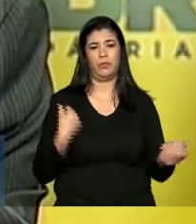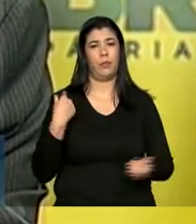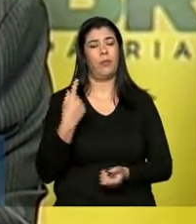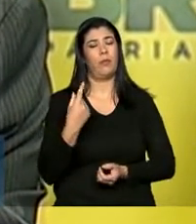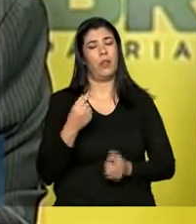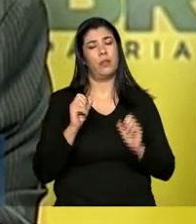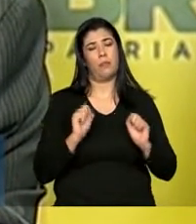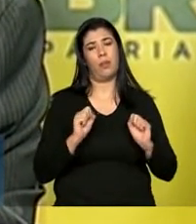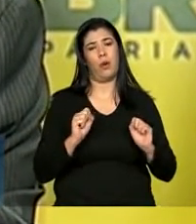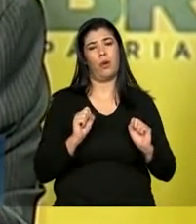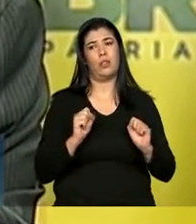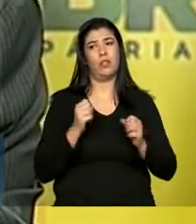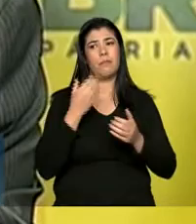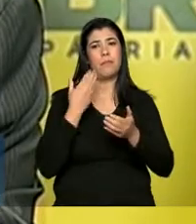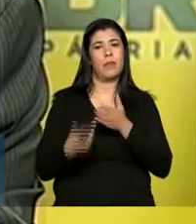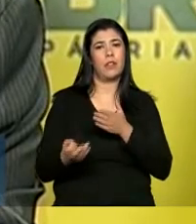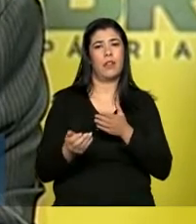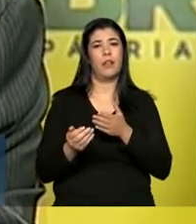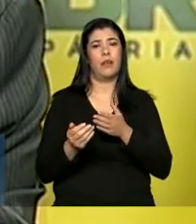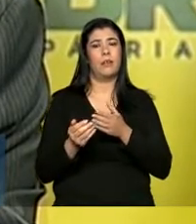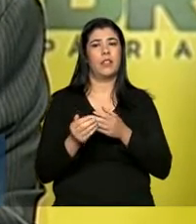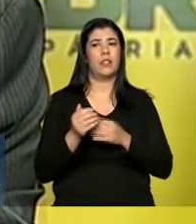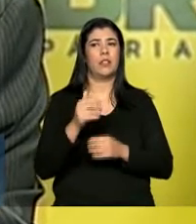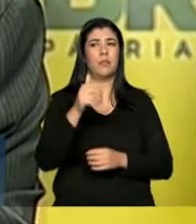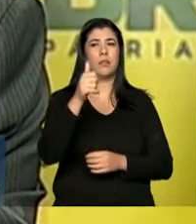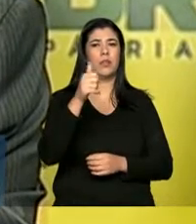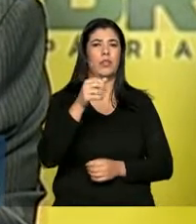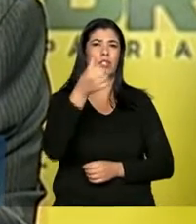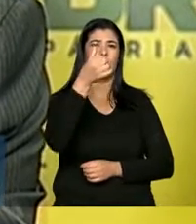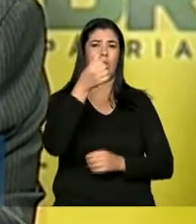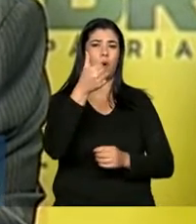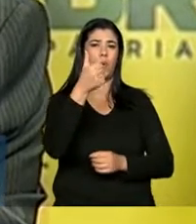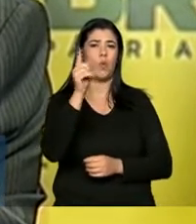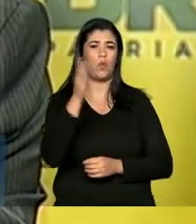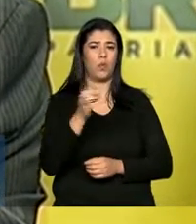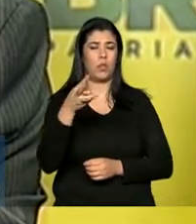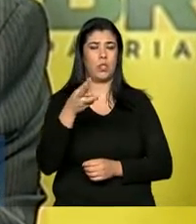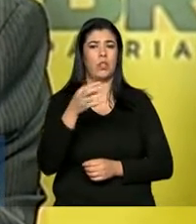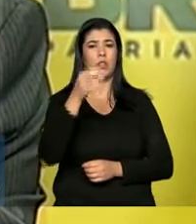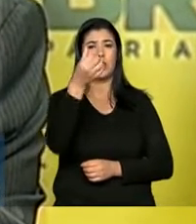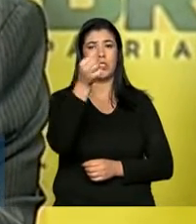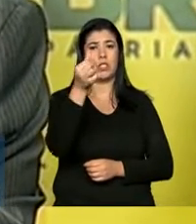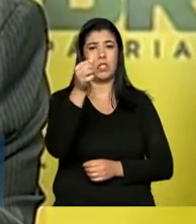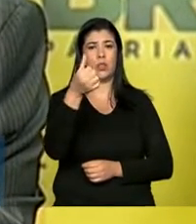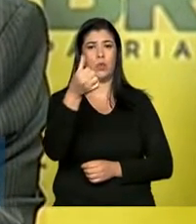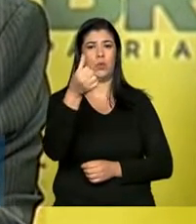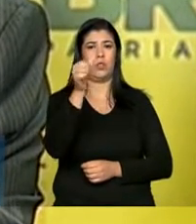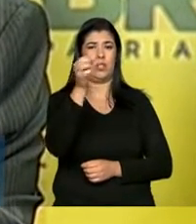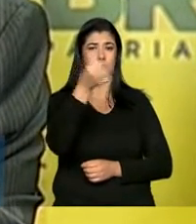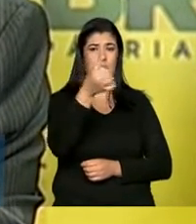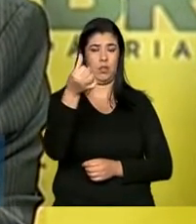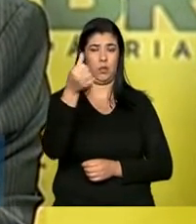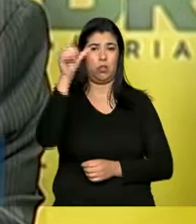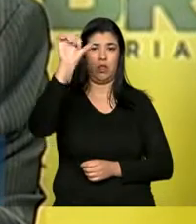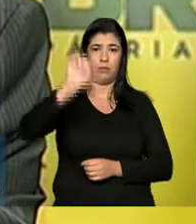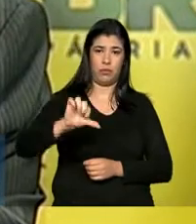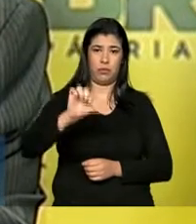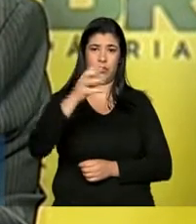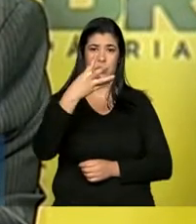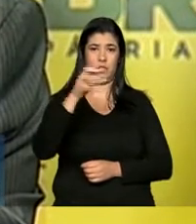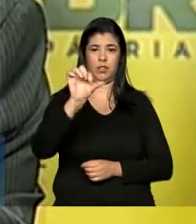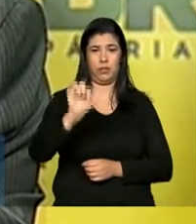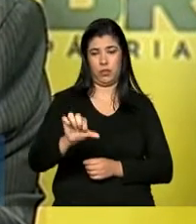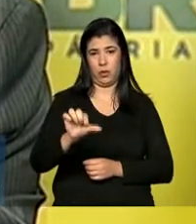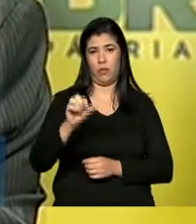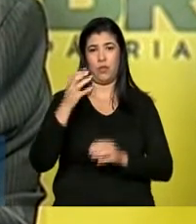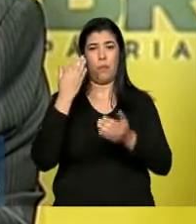ela pode perder um terço da nota. Quer dizer, pode ir de 611 a 429, são 200 pontos de diferença. Nós